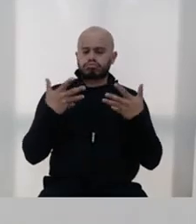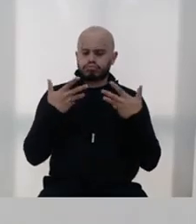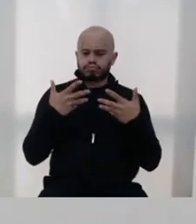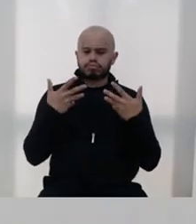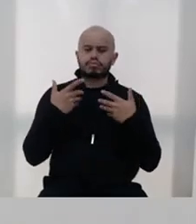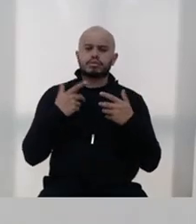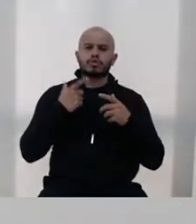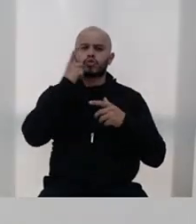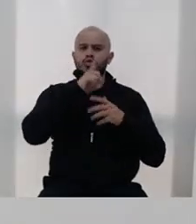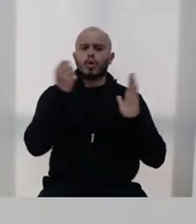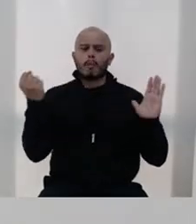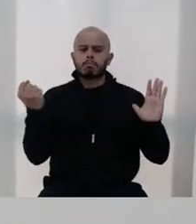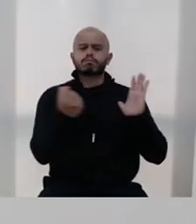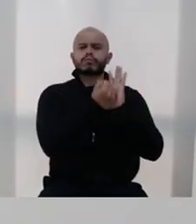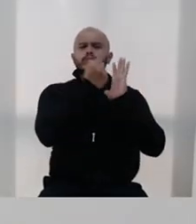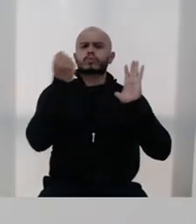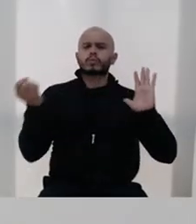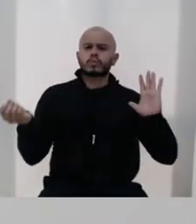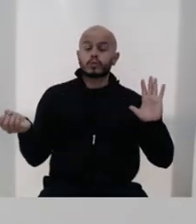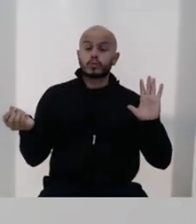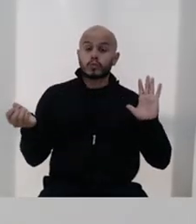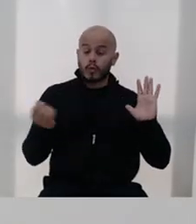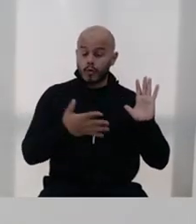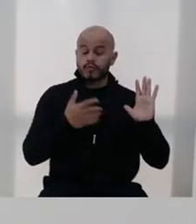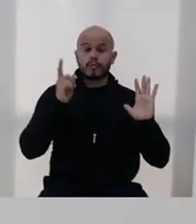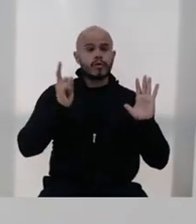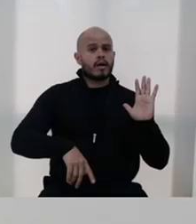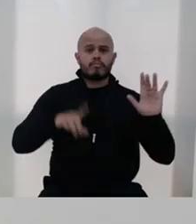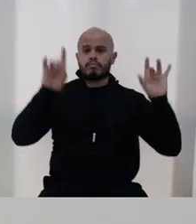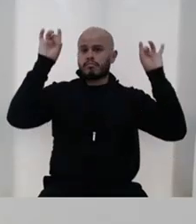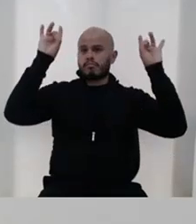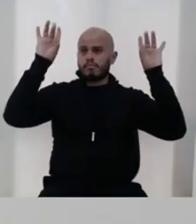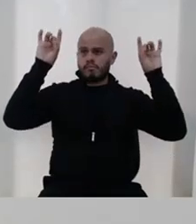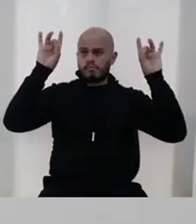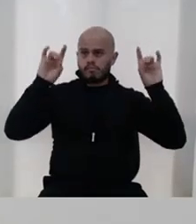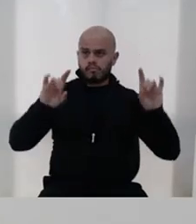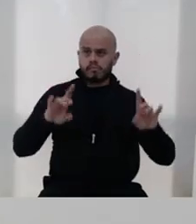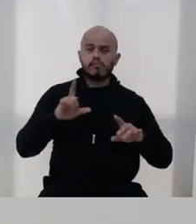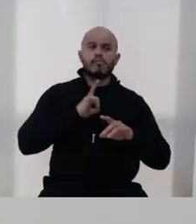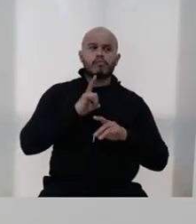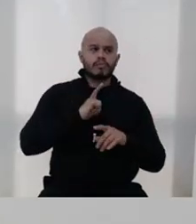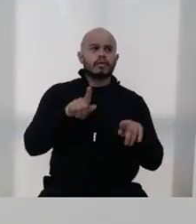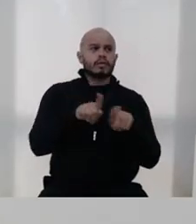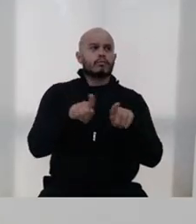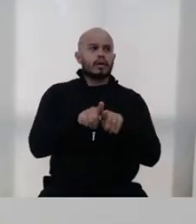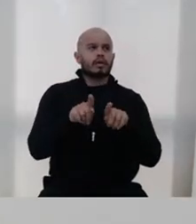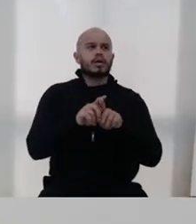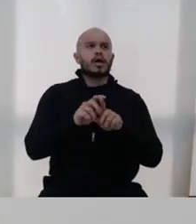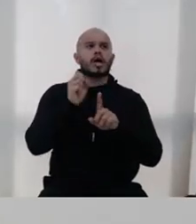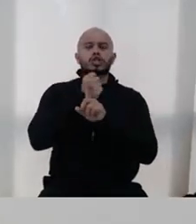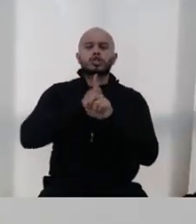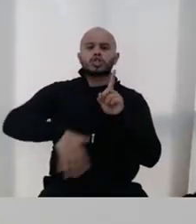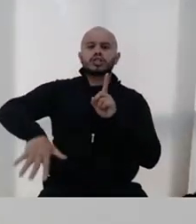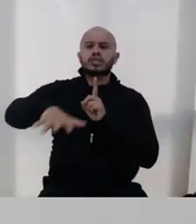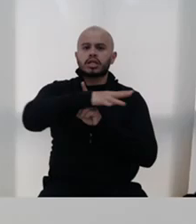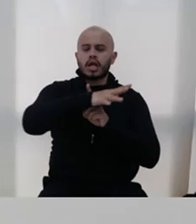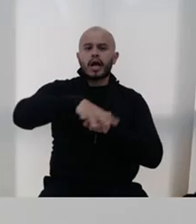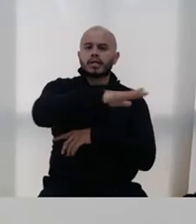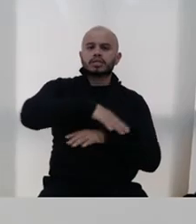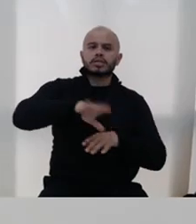esse selo. Houve um prêmio muito importante, porque ele vem também da sociedade civil, do conjunto das ouvidorias,